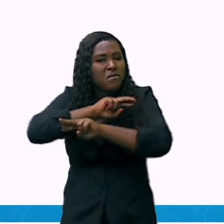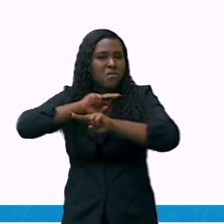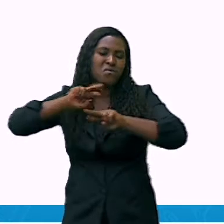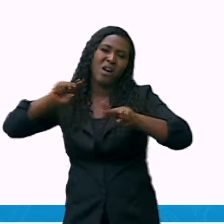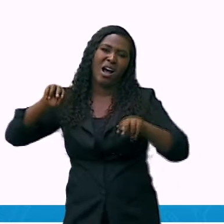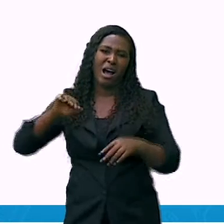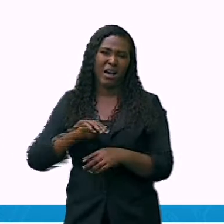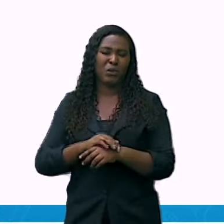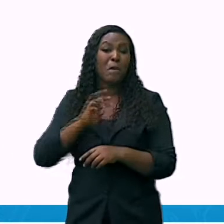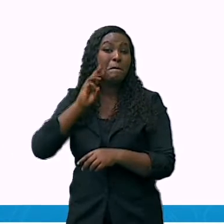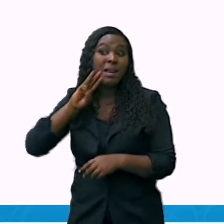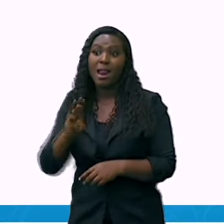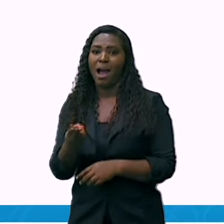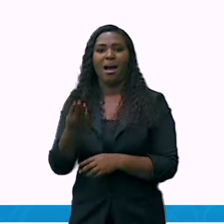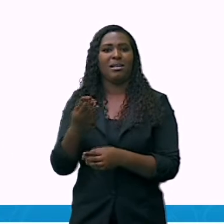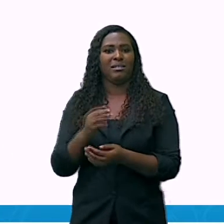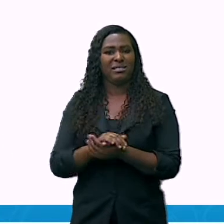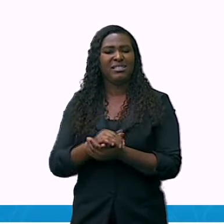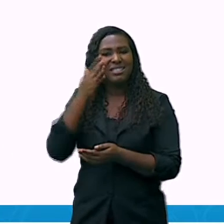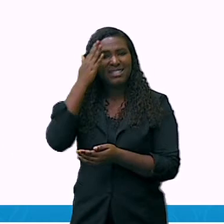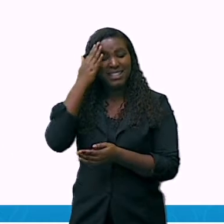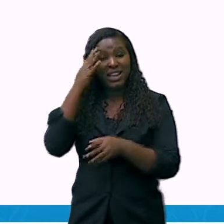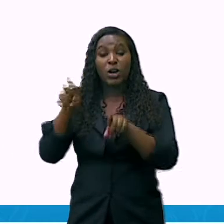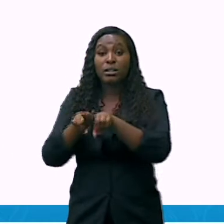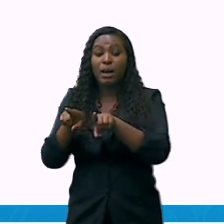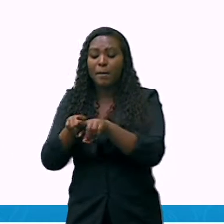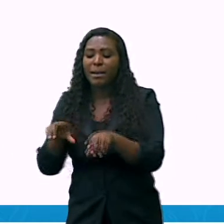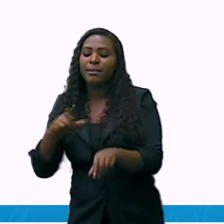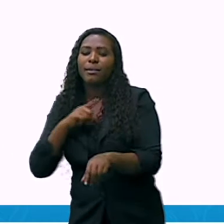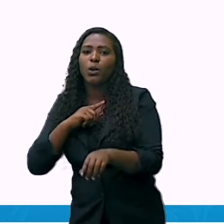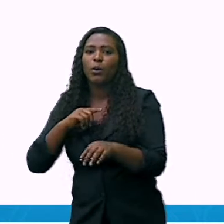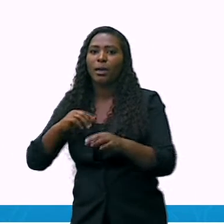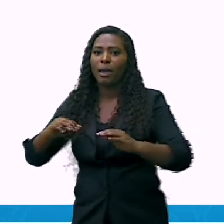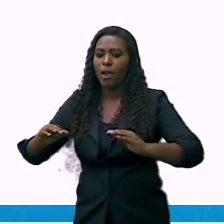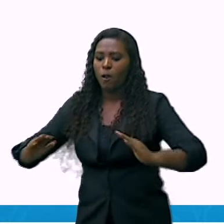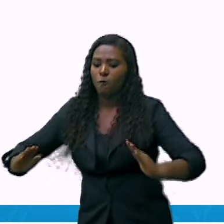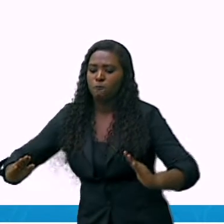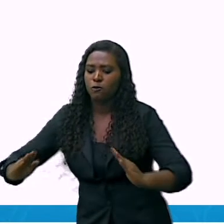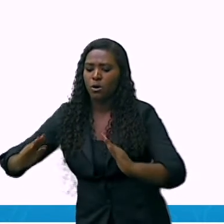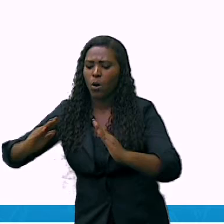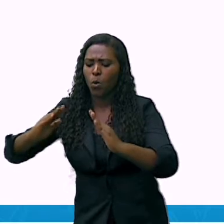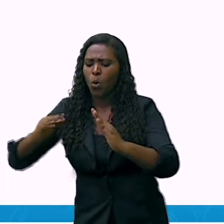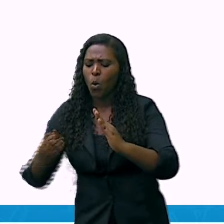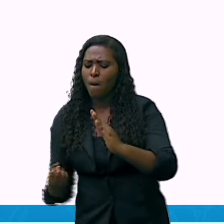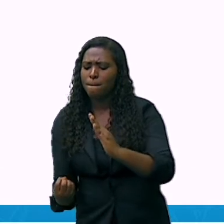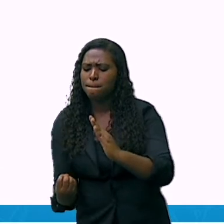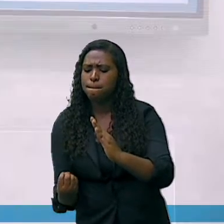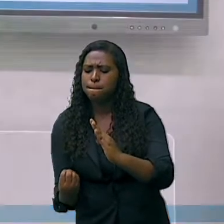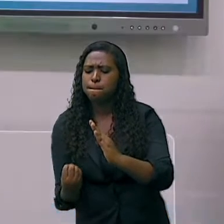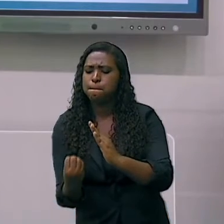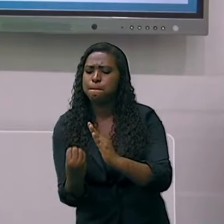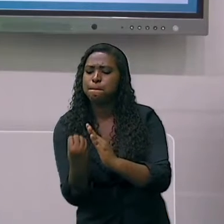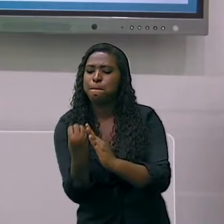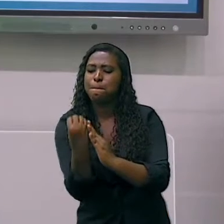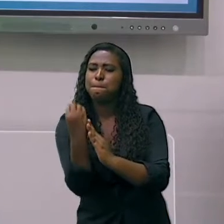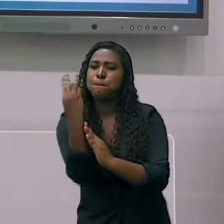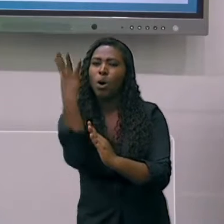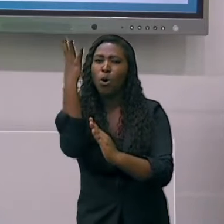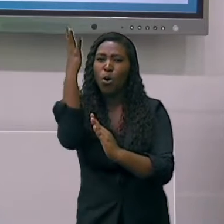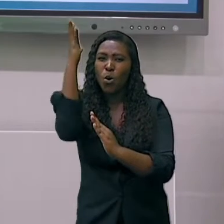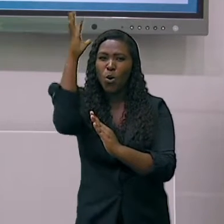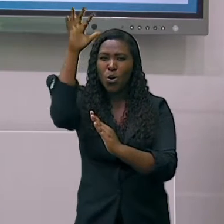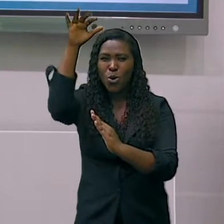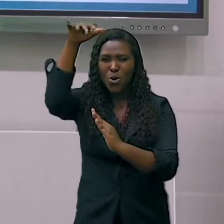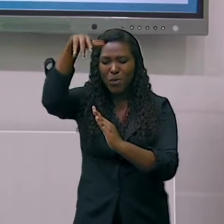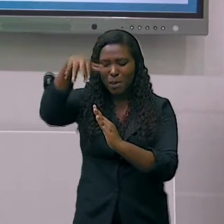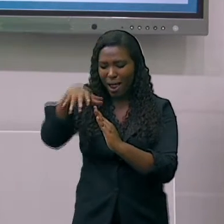de vulcões submersos no fundo dos oceanos, com o lançamento de elementos químicos em